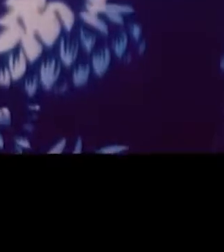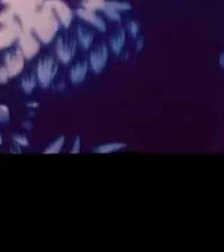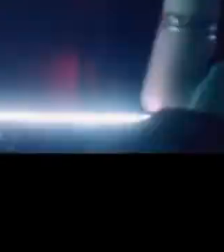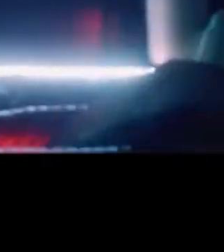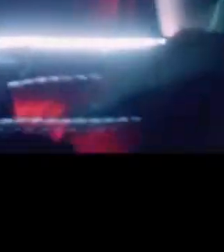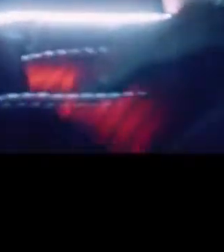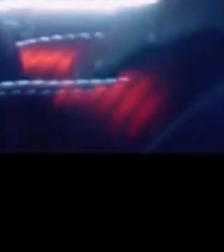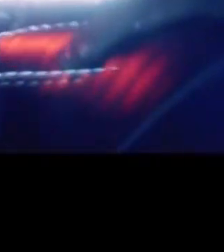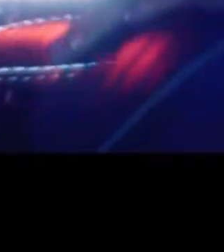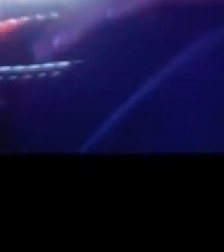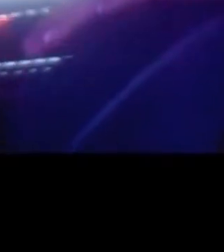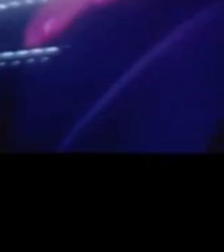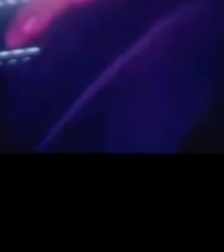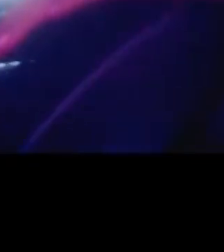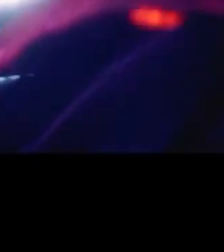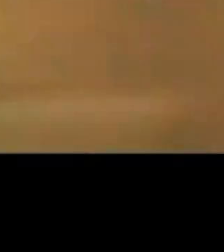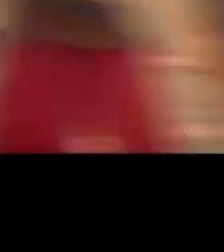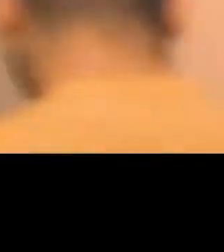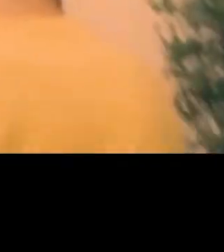combinado, tá